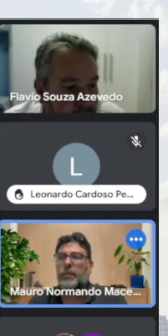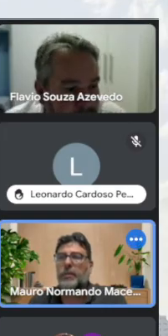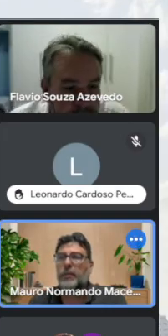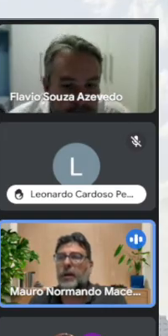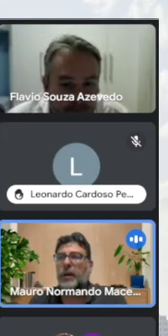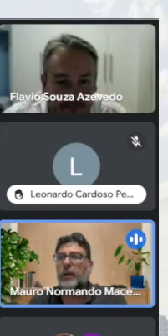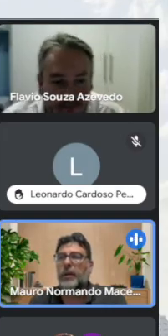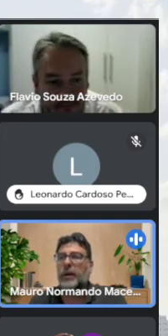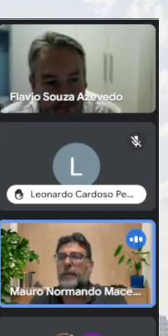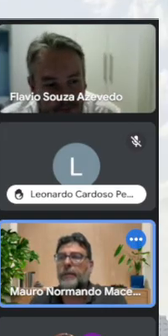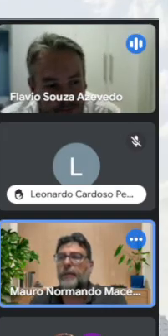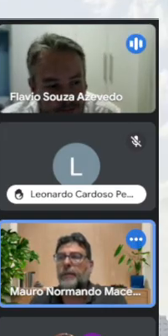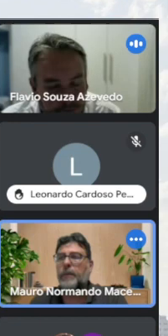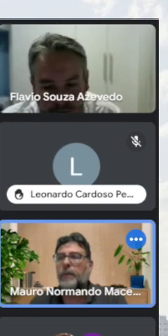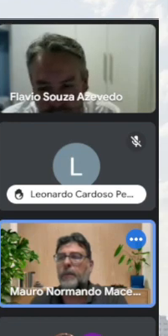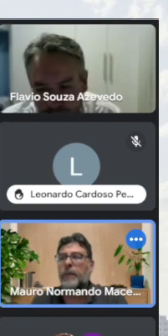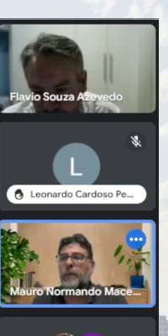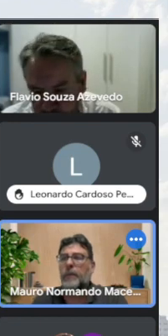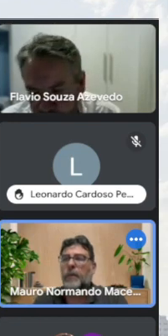Leonardo. Pode falar, Leonardo.